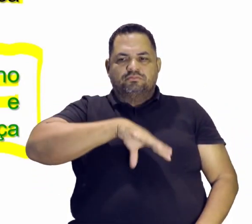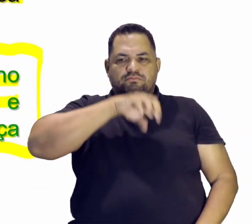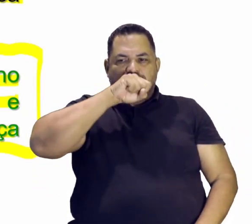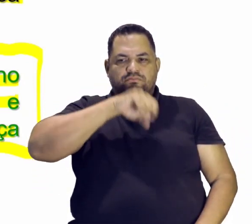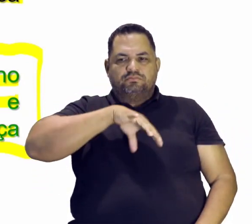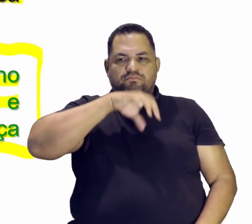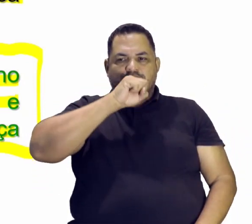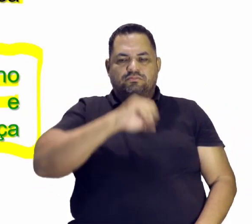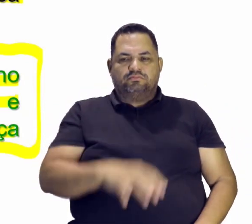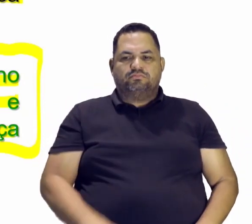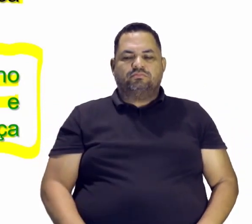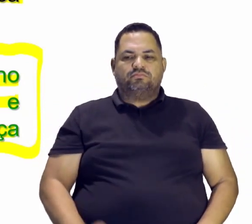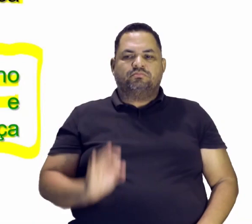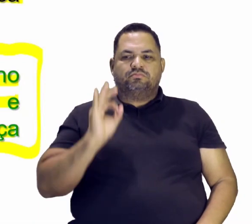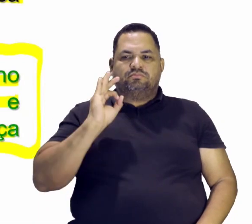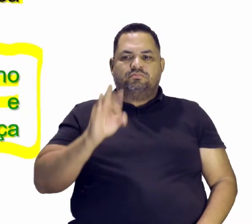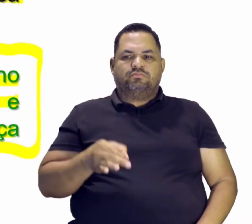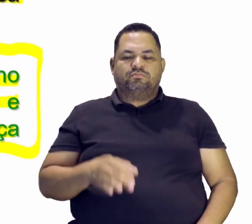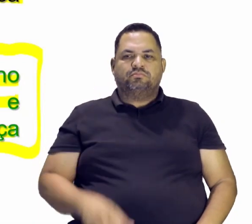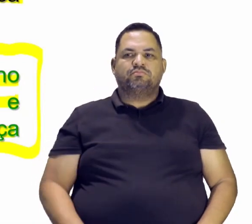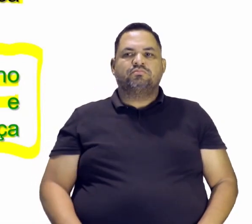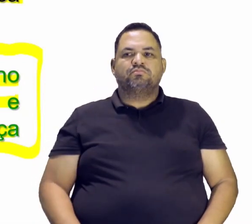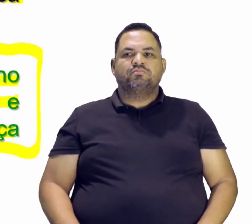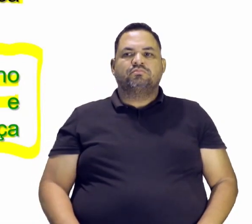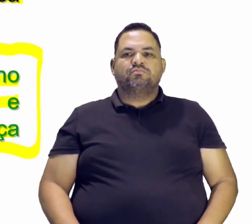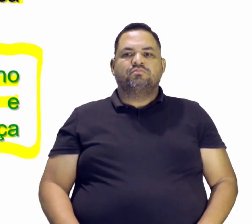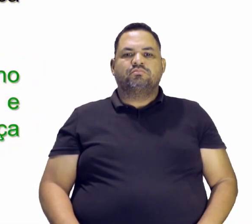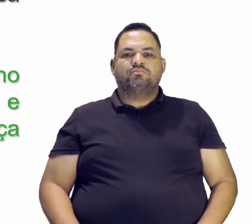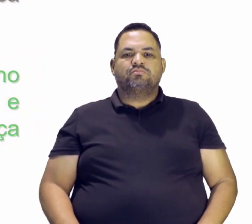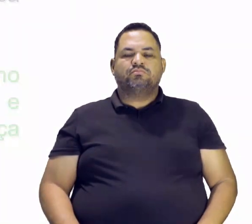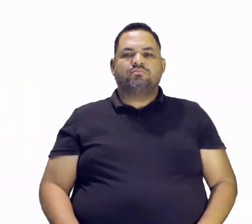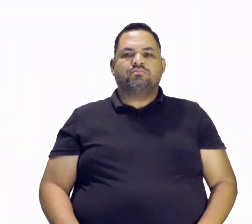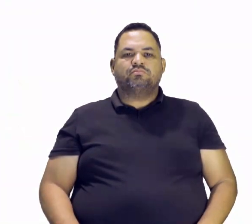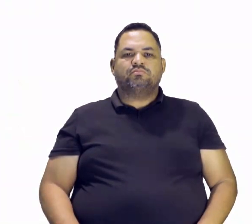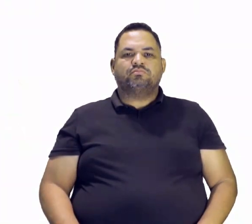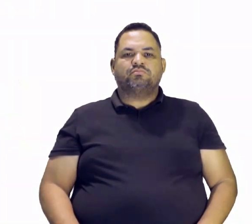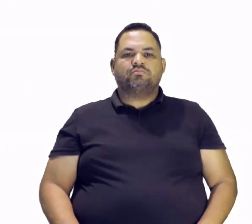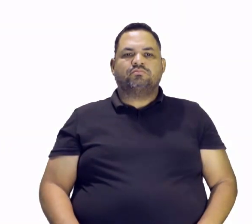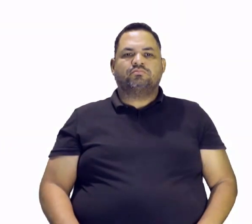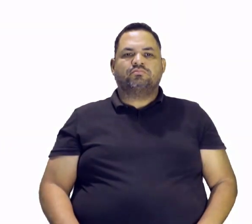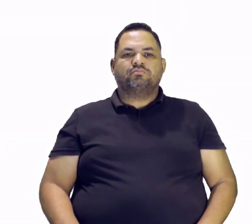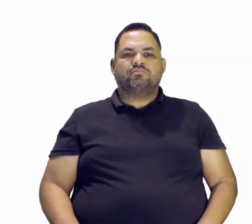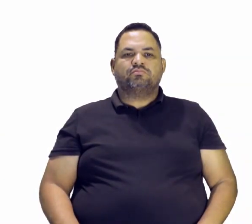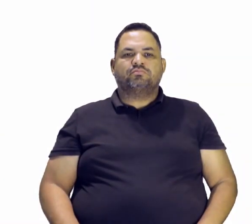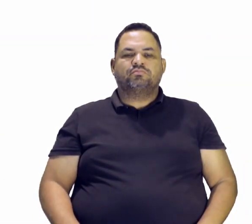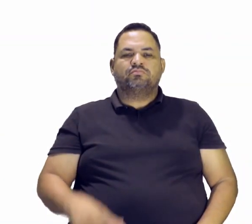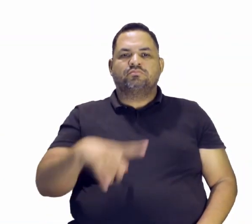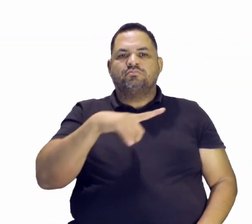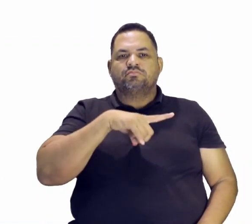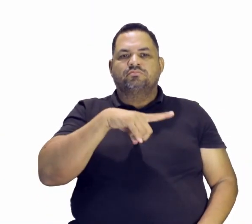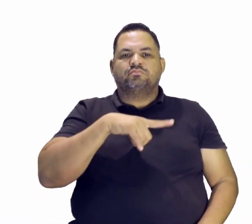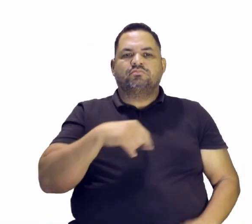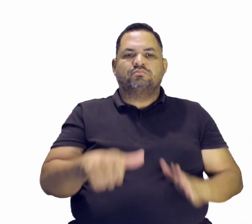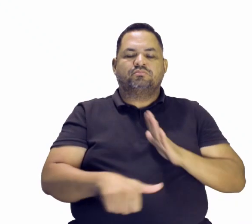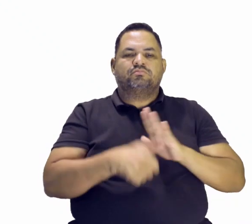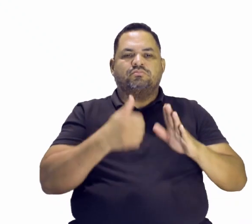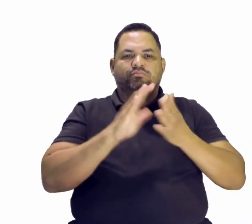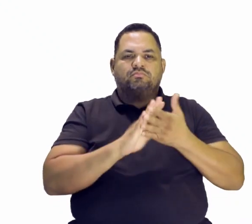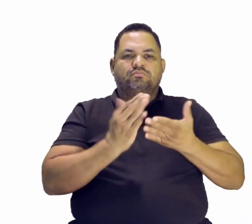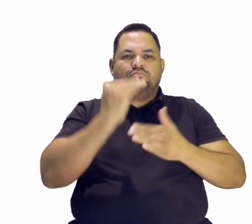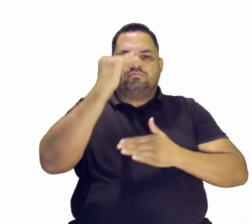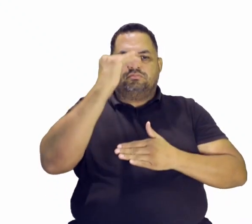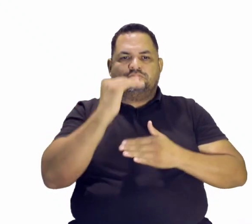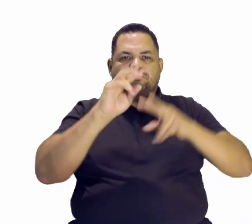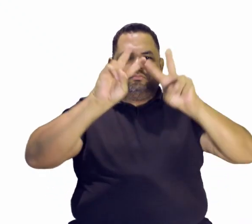cardiorrespiratória, certo? Agora bora conhecer a primeira subtemática aí. Então nós temos aí como primeira subtemática